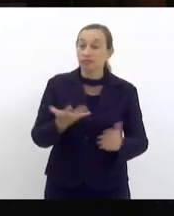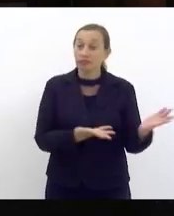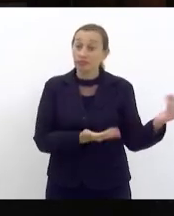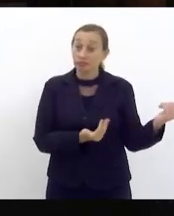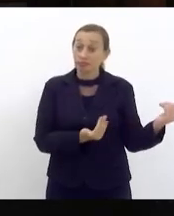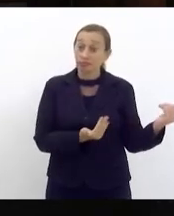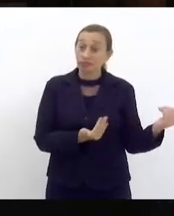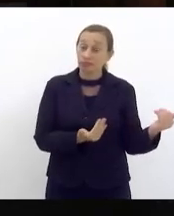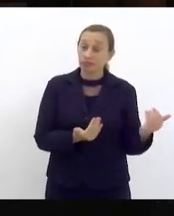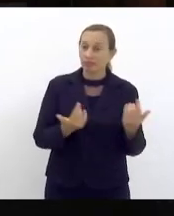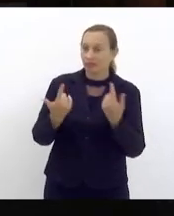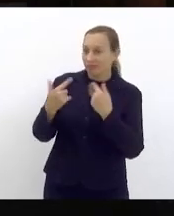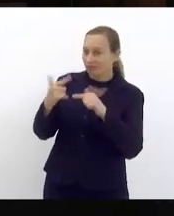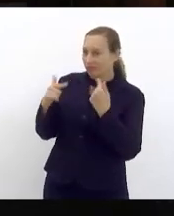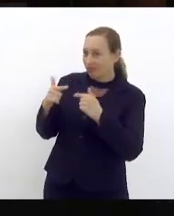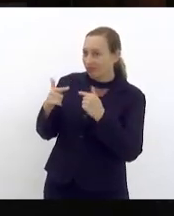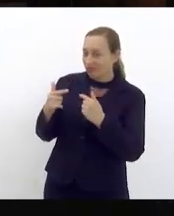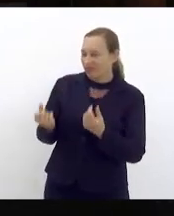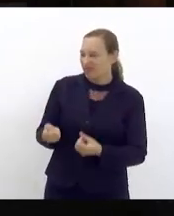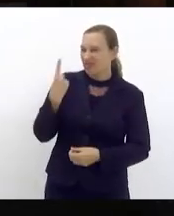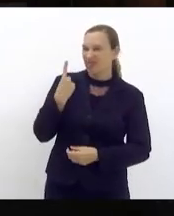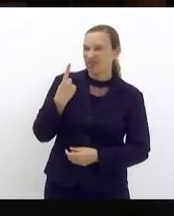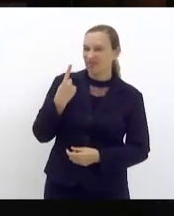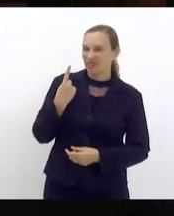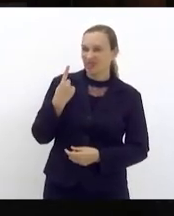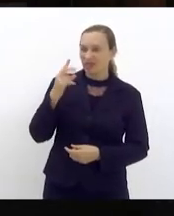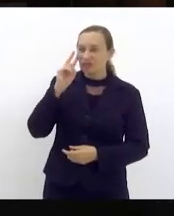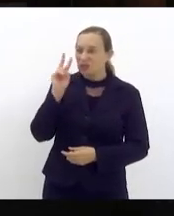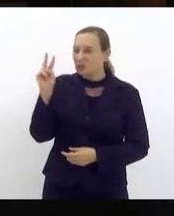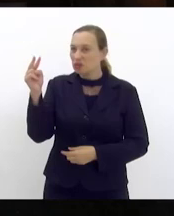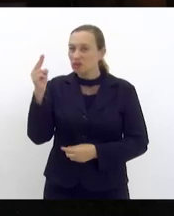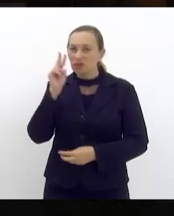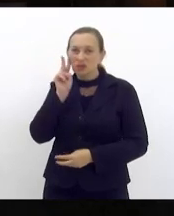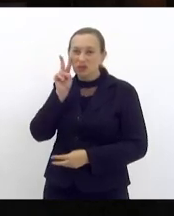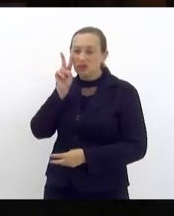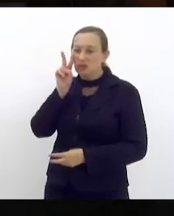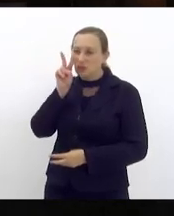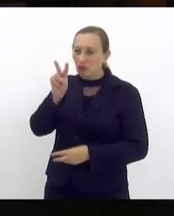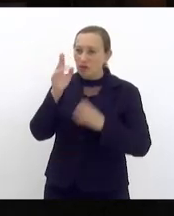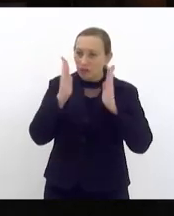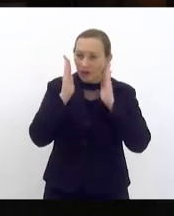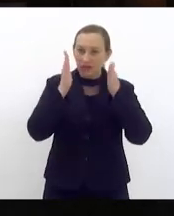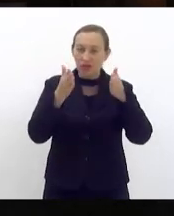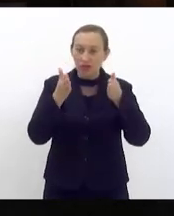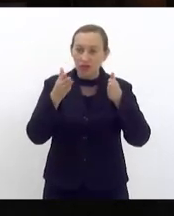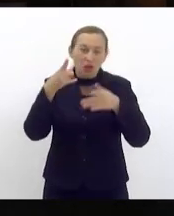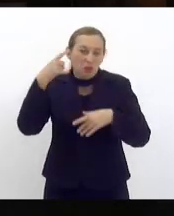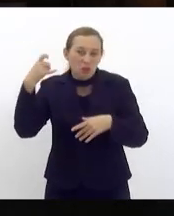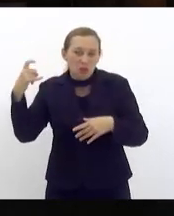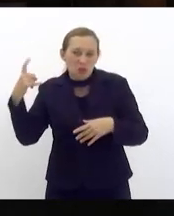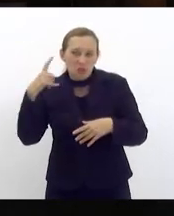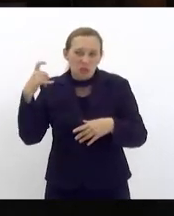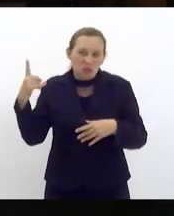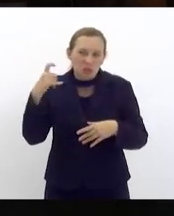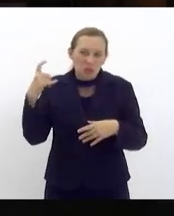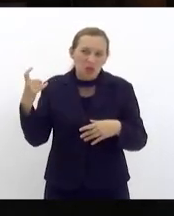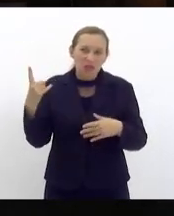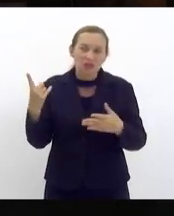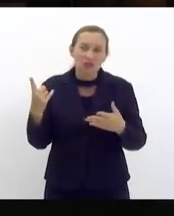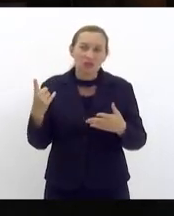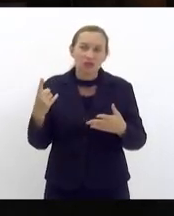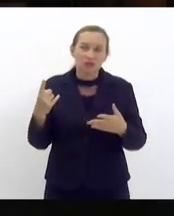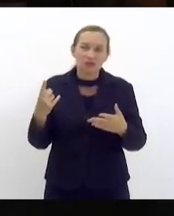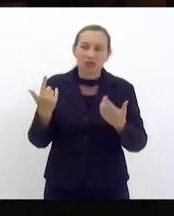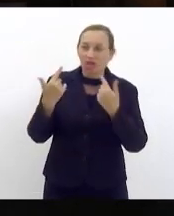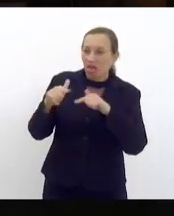jovem tiravam sarro falava estranho não olha para frente não pode fazer barulho de alguma forma